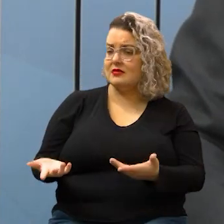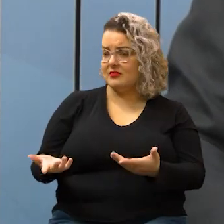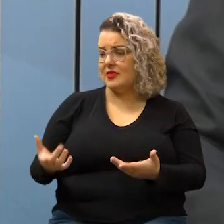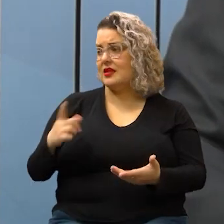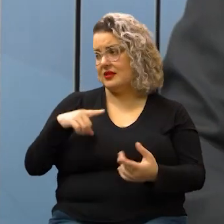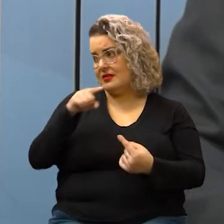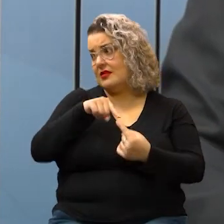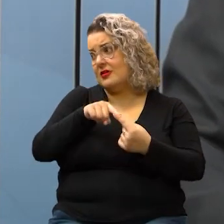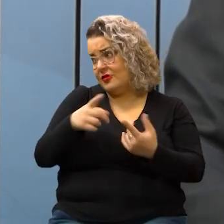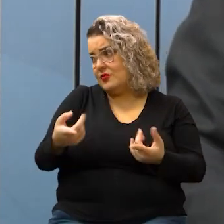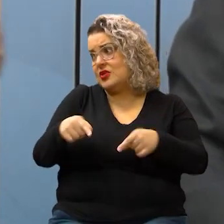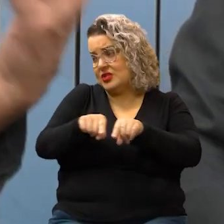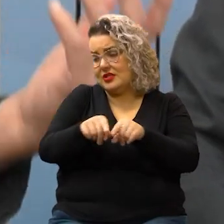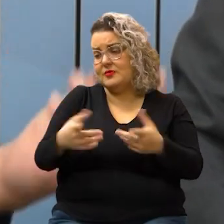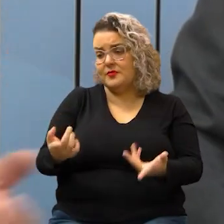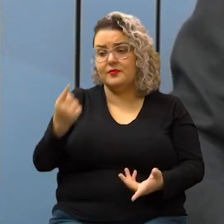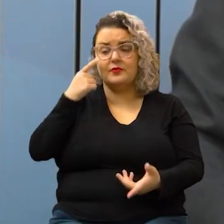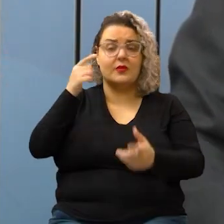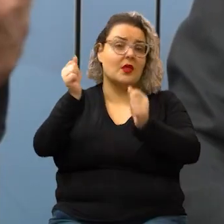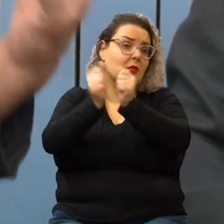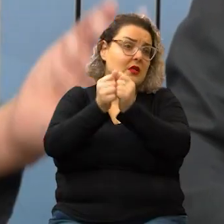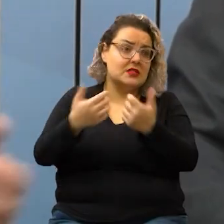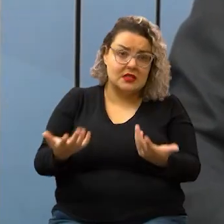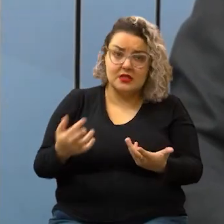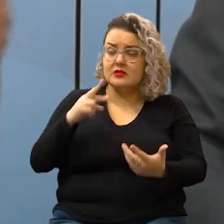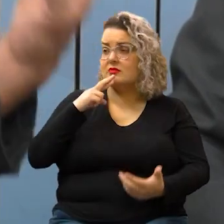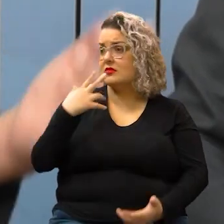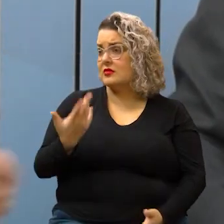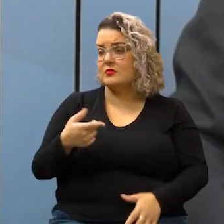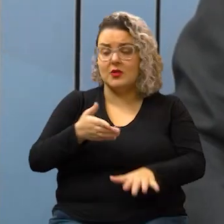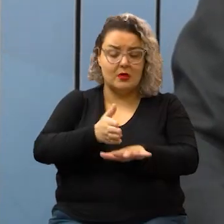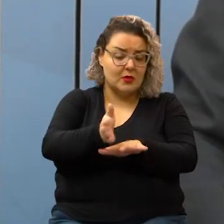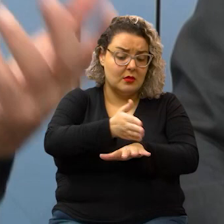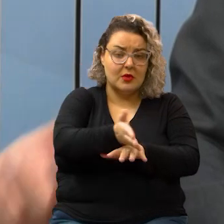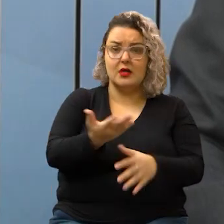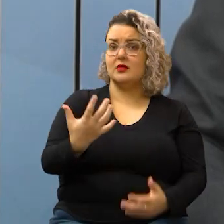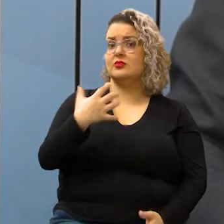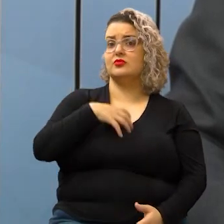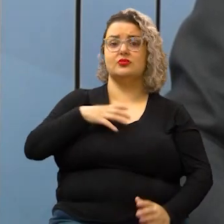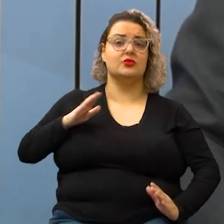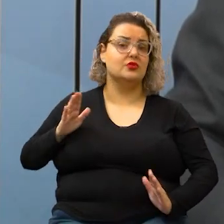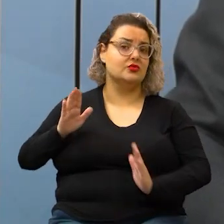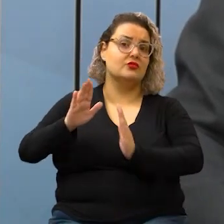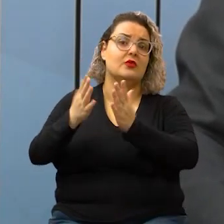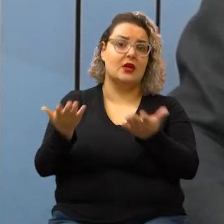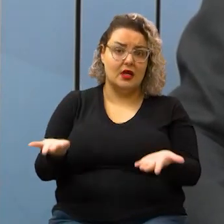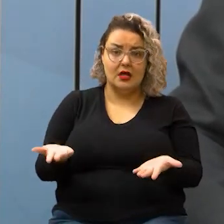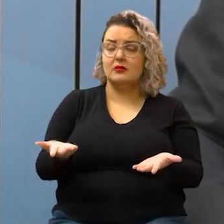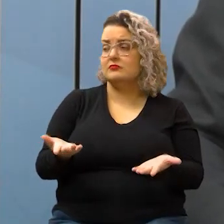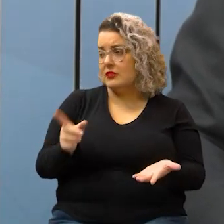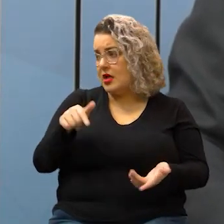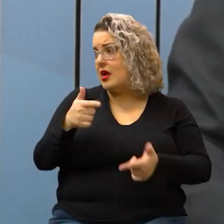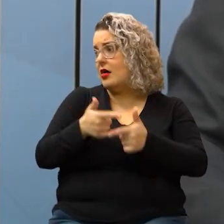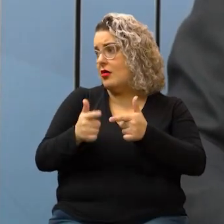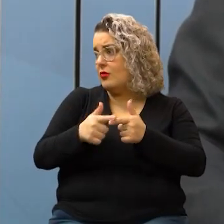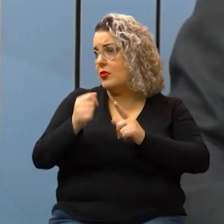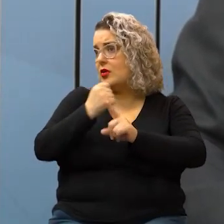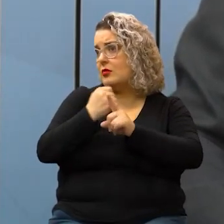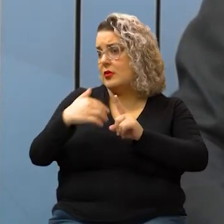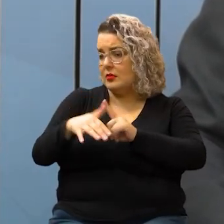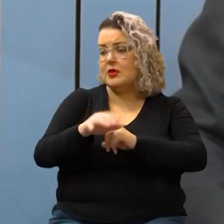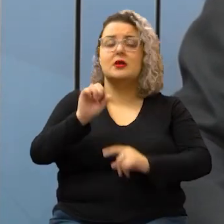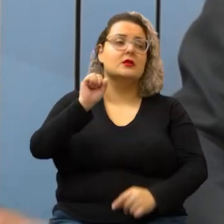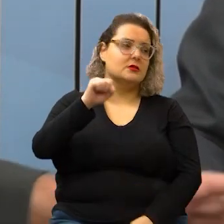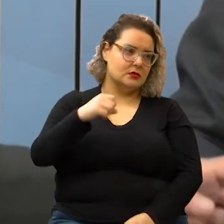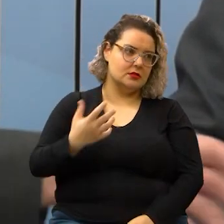por objetivo também isso, a gente pensar juntos soluções, alternativas, forma de enfrentar esse que é um problema social. Sim.